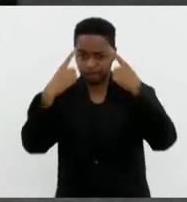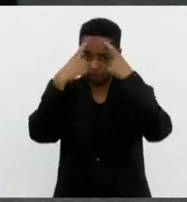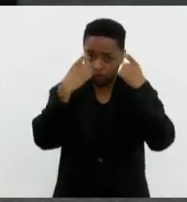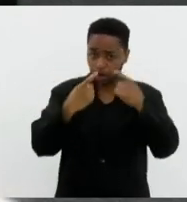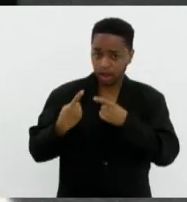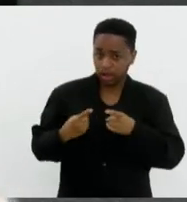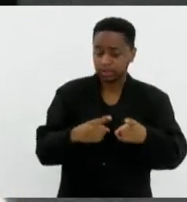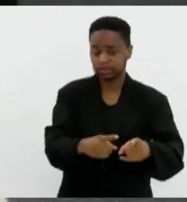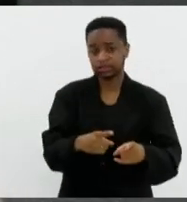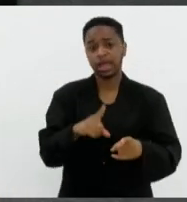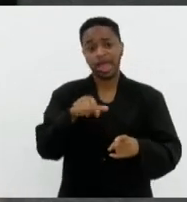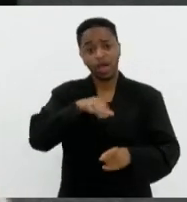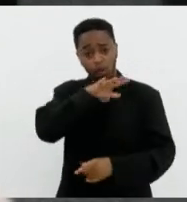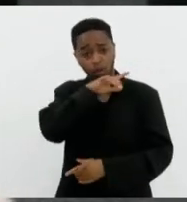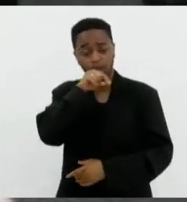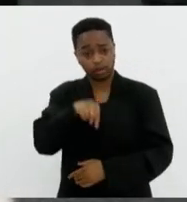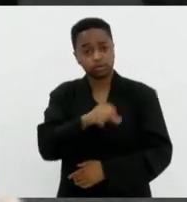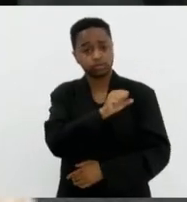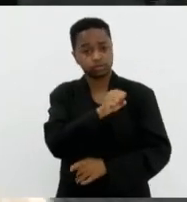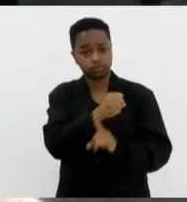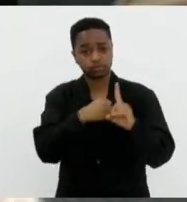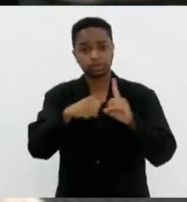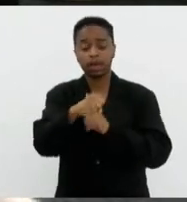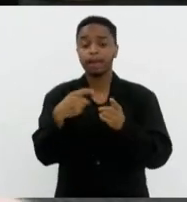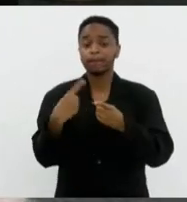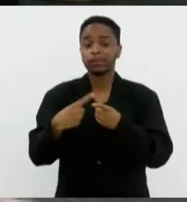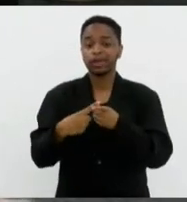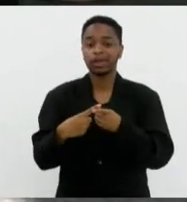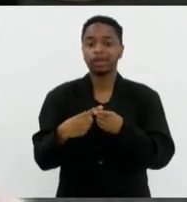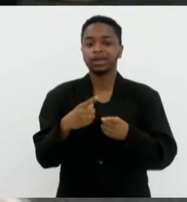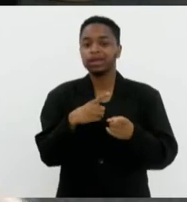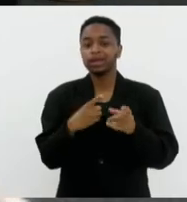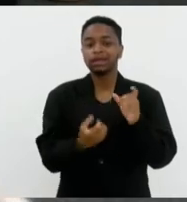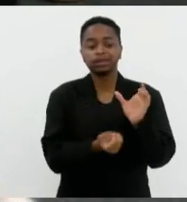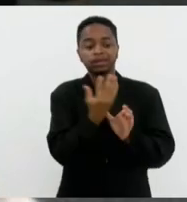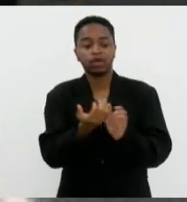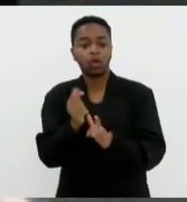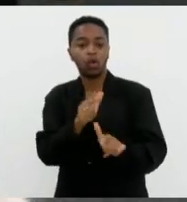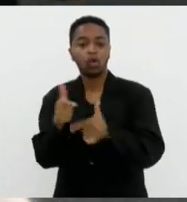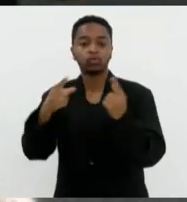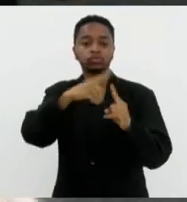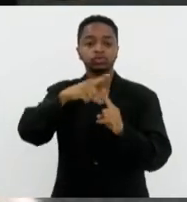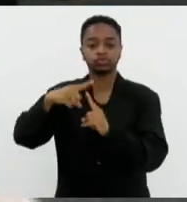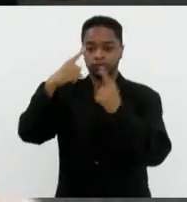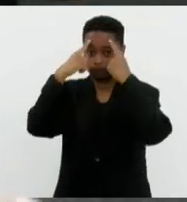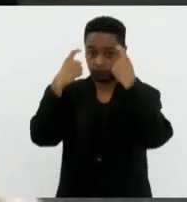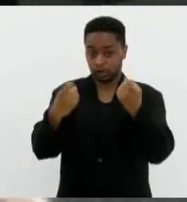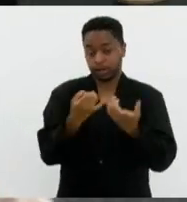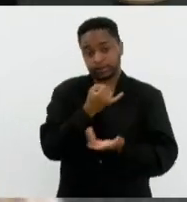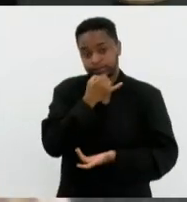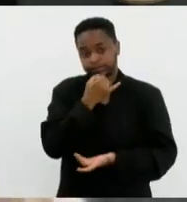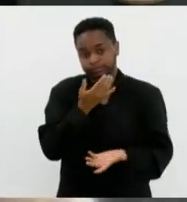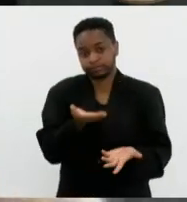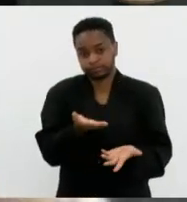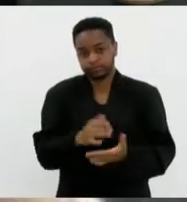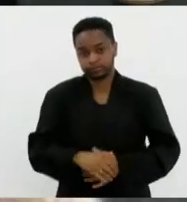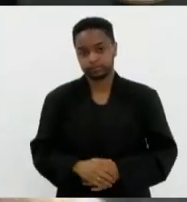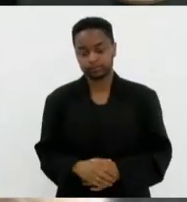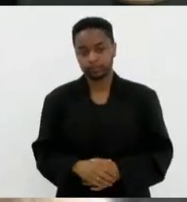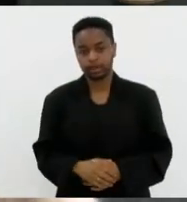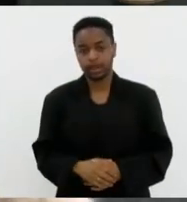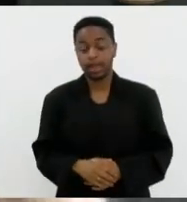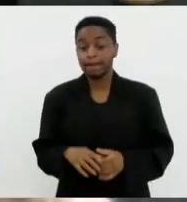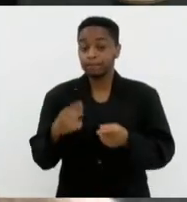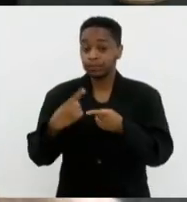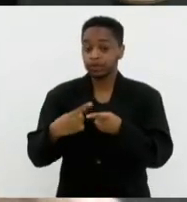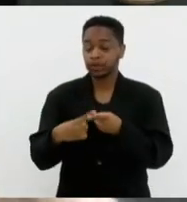da sociedade, que acaba criando outras formas de violência, Tia Ju. Sempre